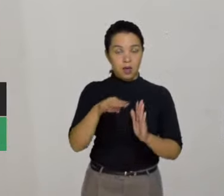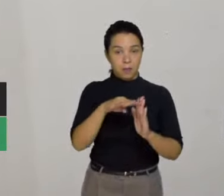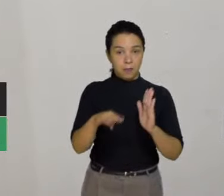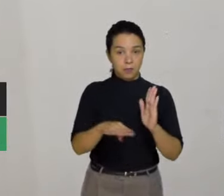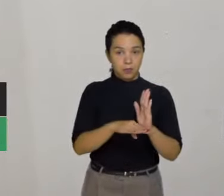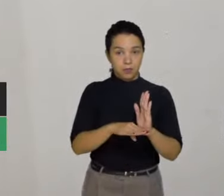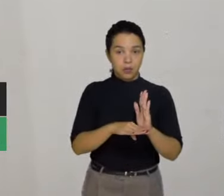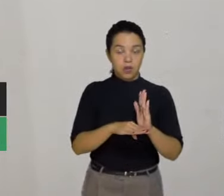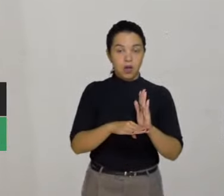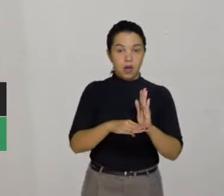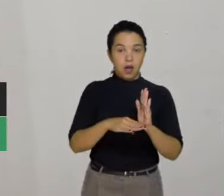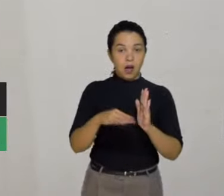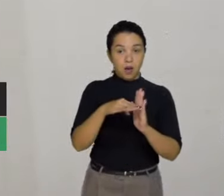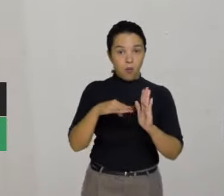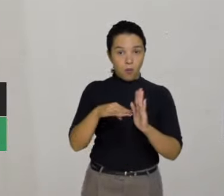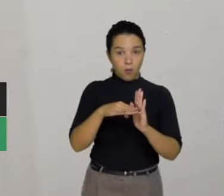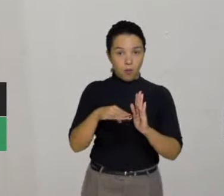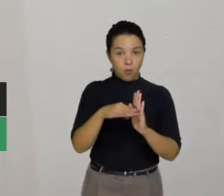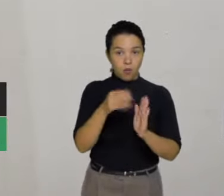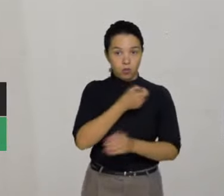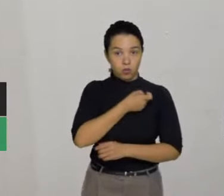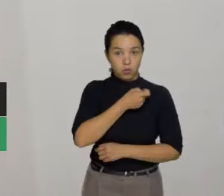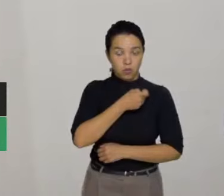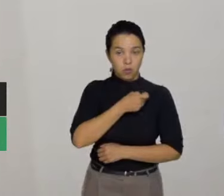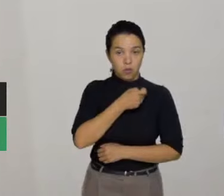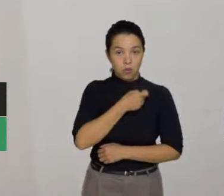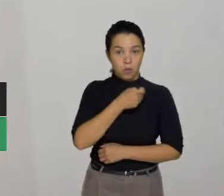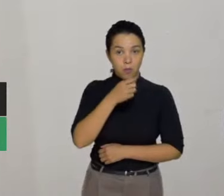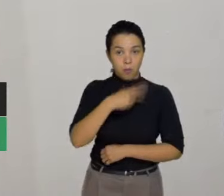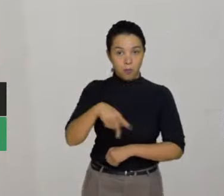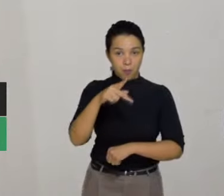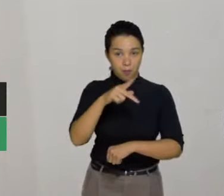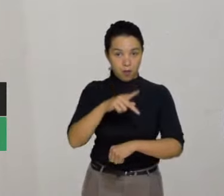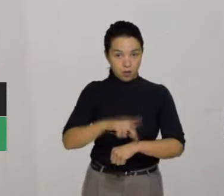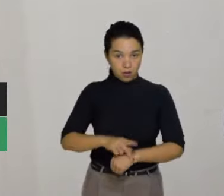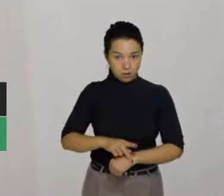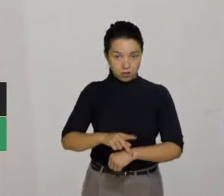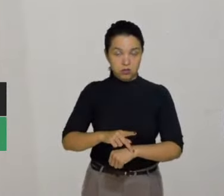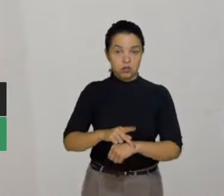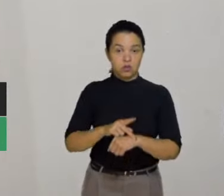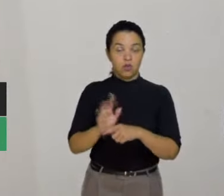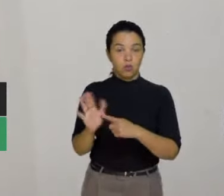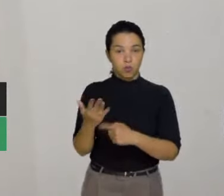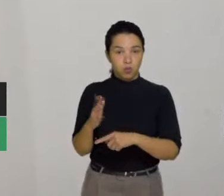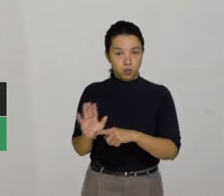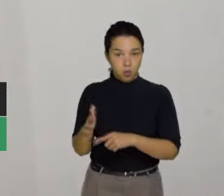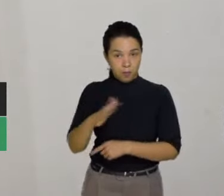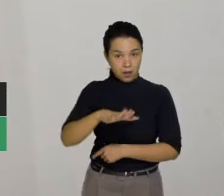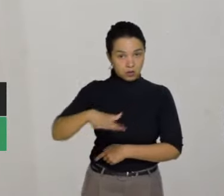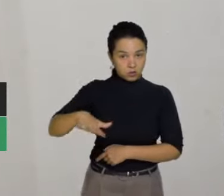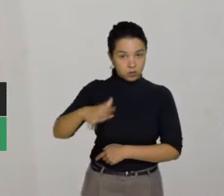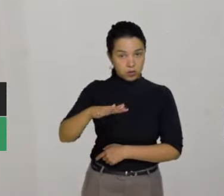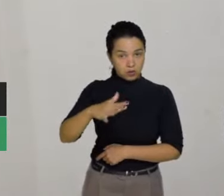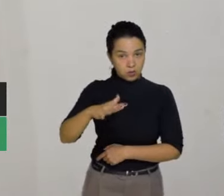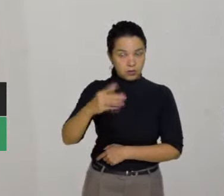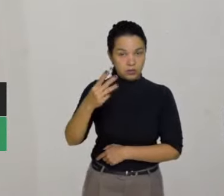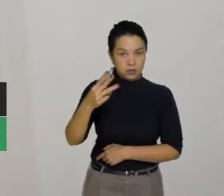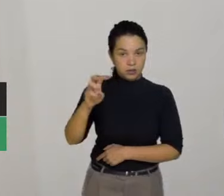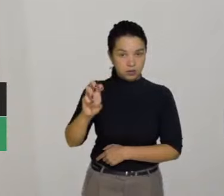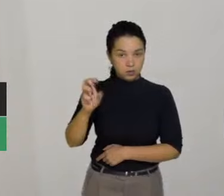da Organização para a Cooperação e Desenvolvimento Econômico, que varia entre